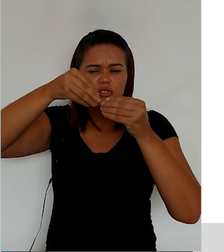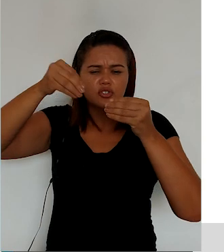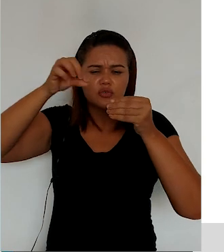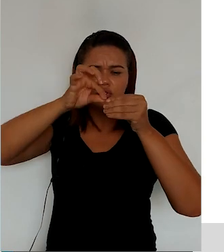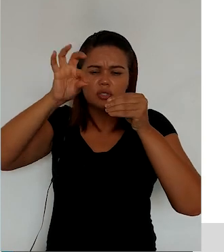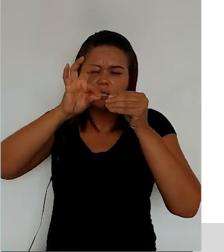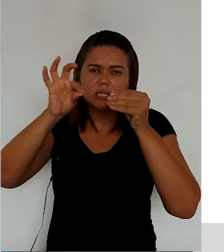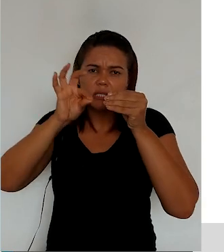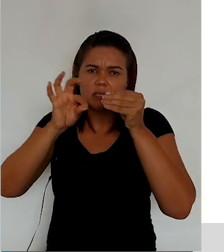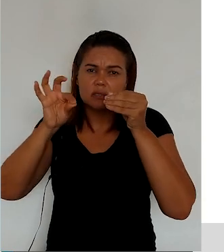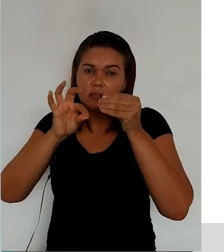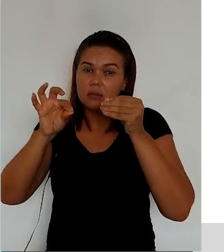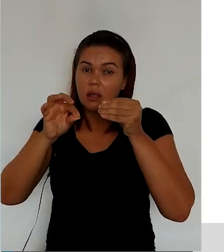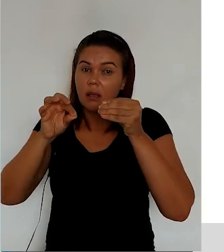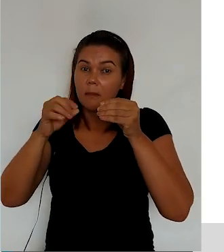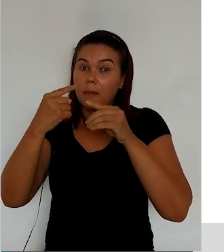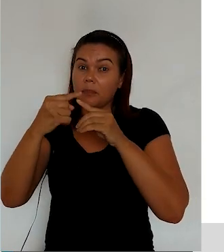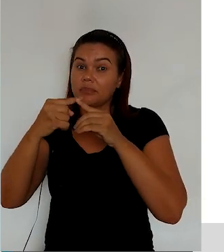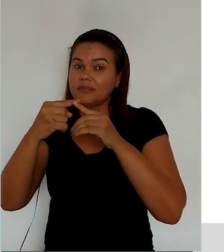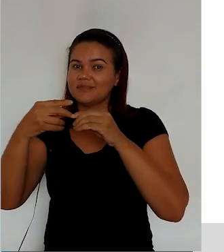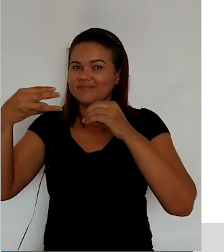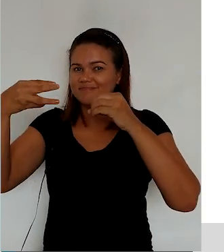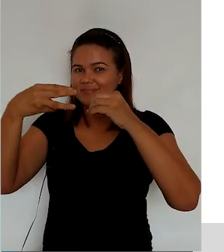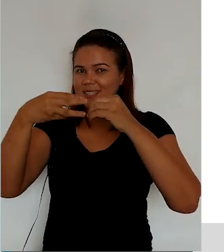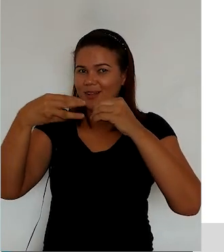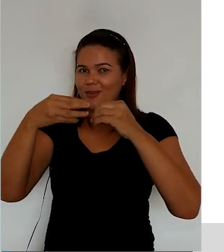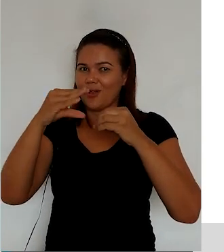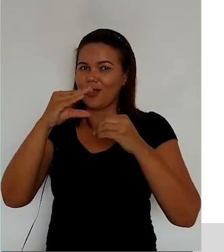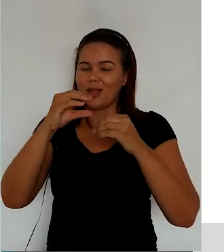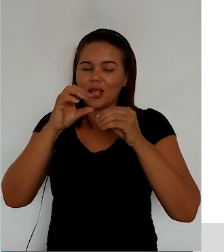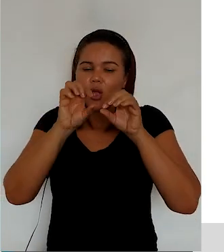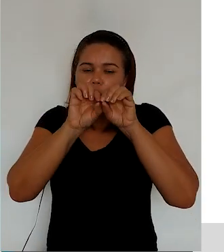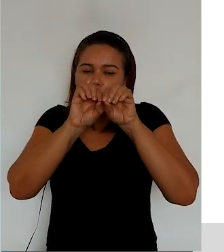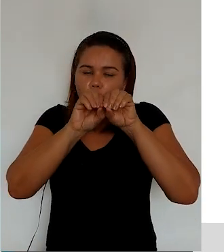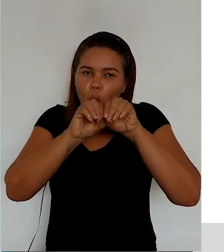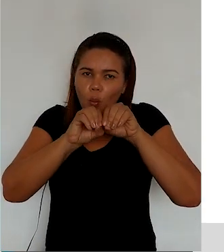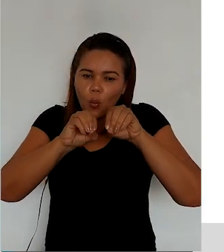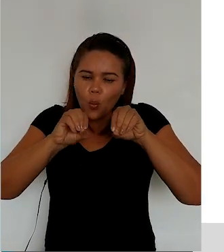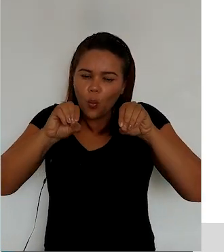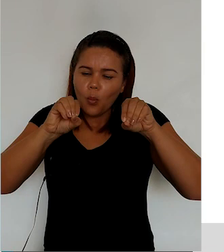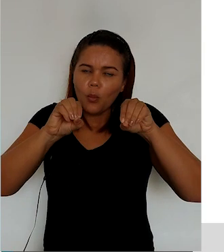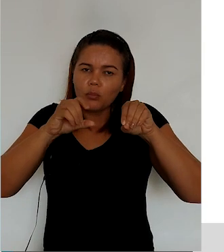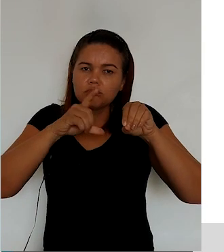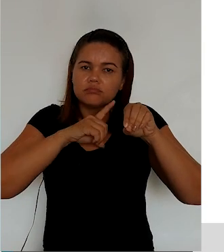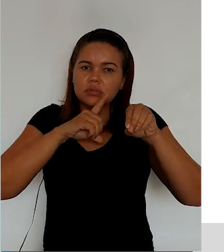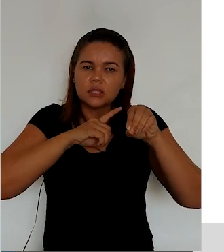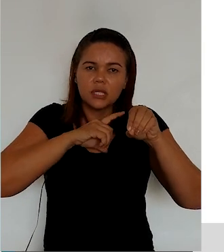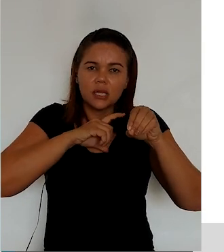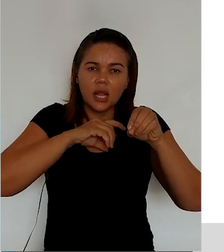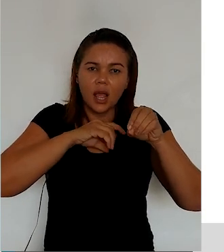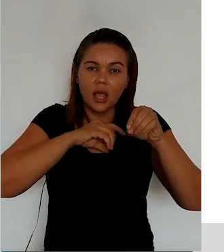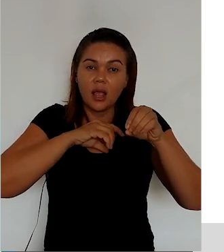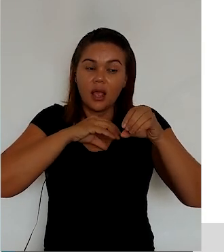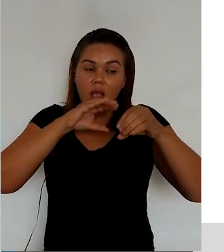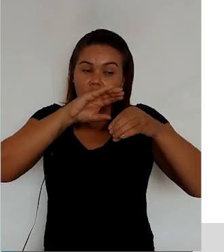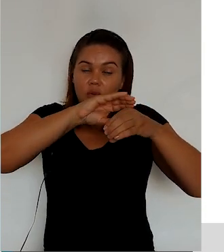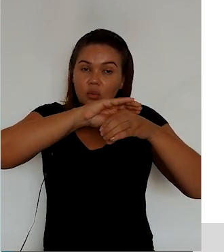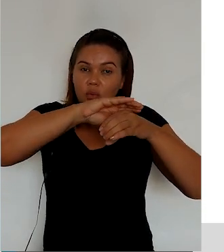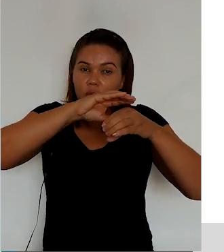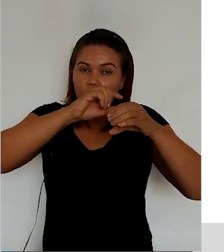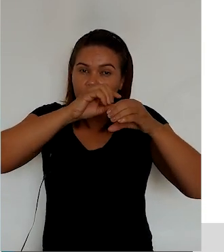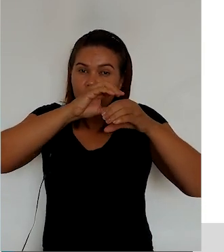cílios. São células cuboides com núcleo esférico,